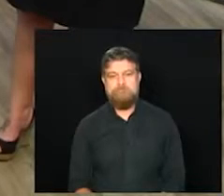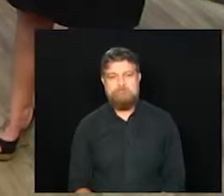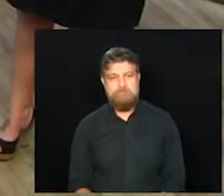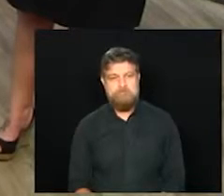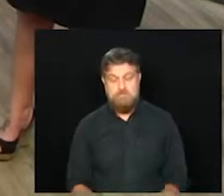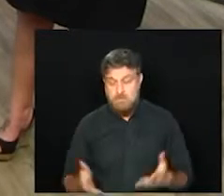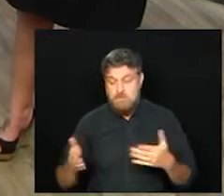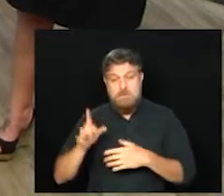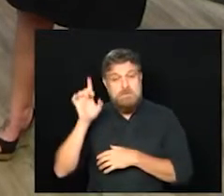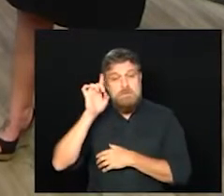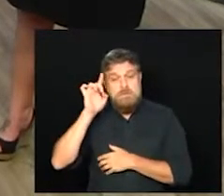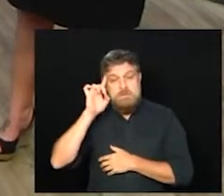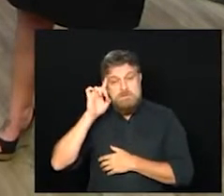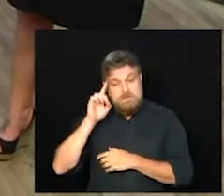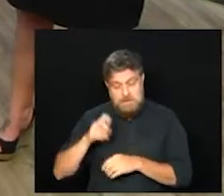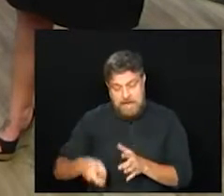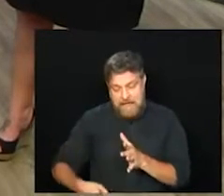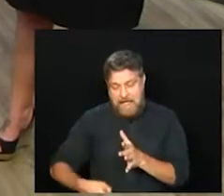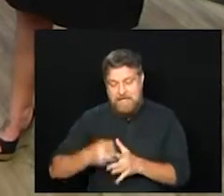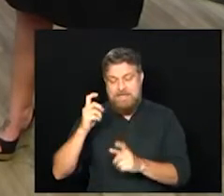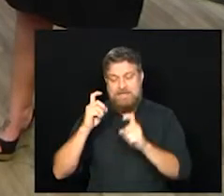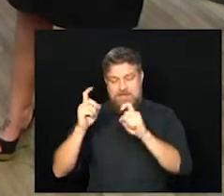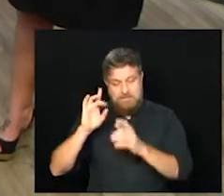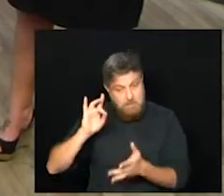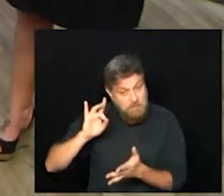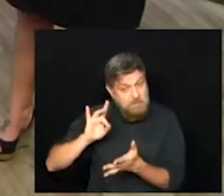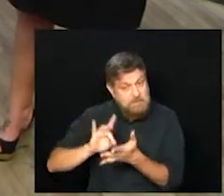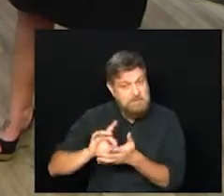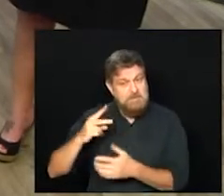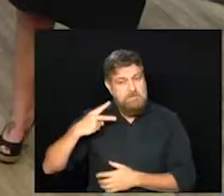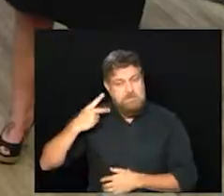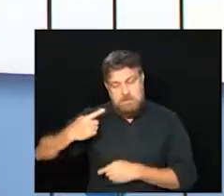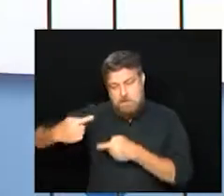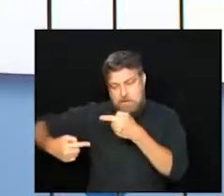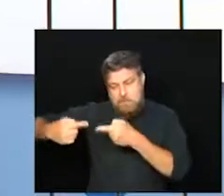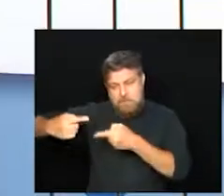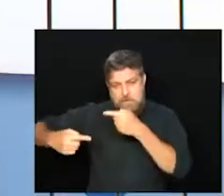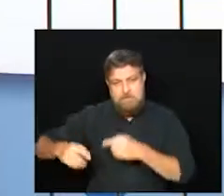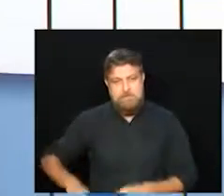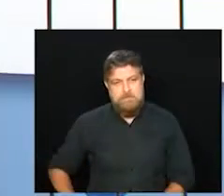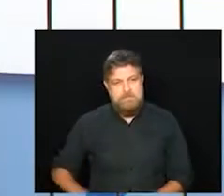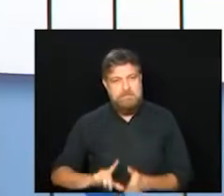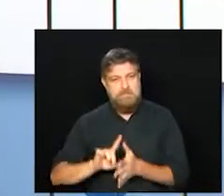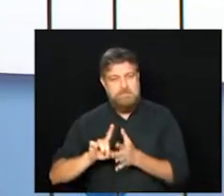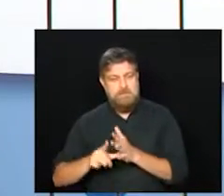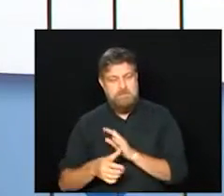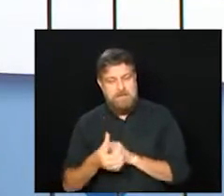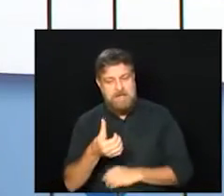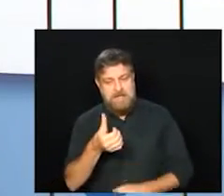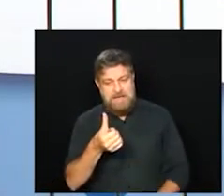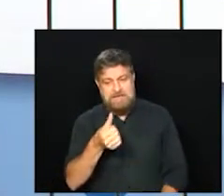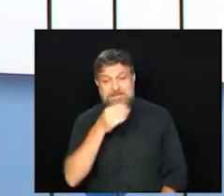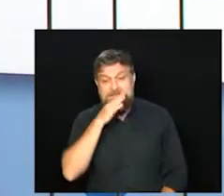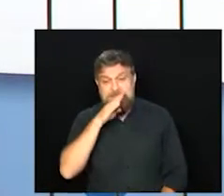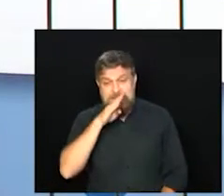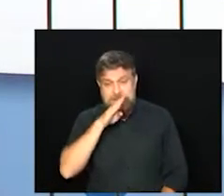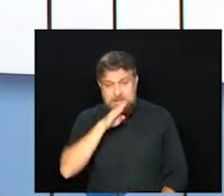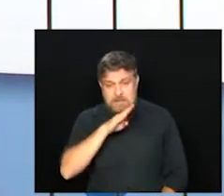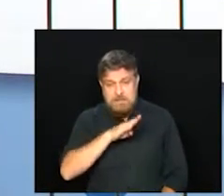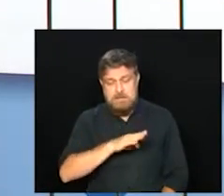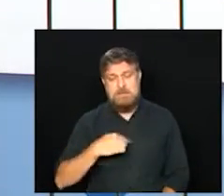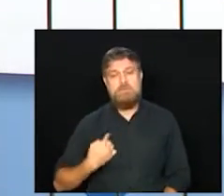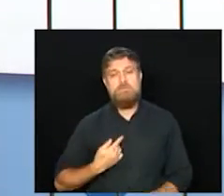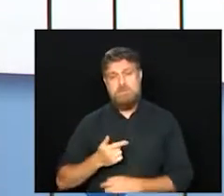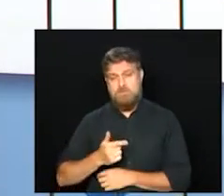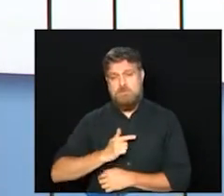E hoje é dia da 5ª reunião ordinária, né, Mirna? Isso mesmo, logo mais, a partir das 6 horas da tarde, nós